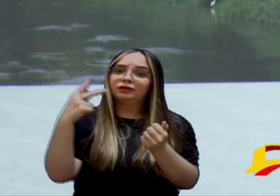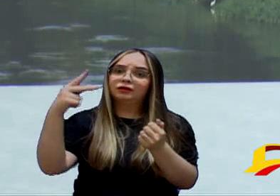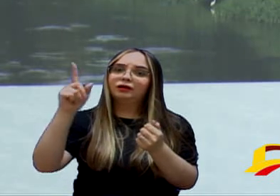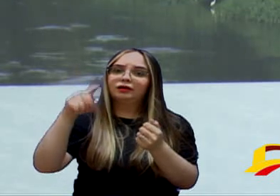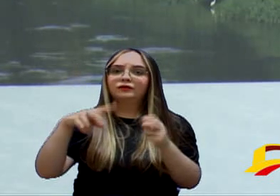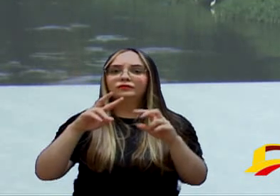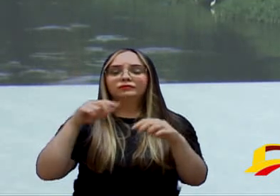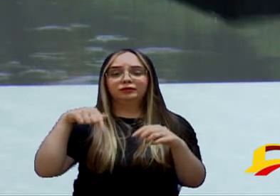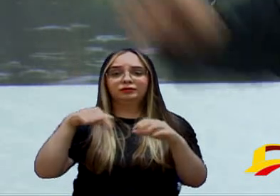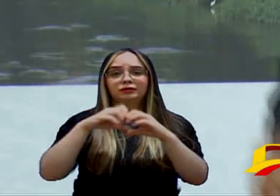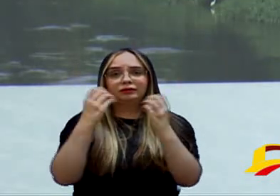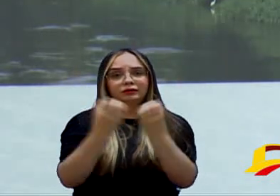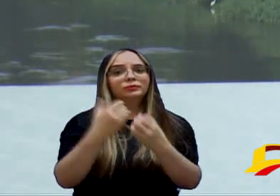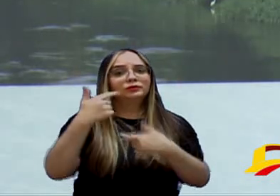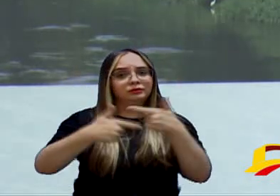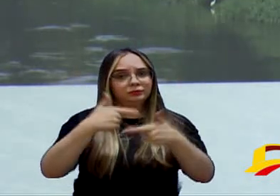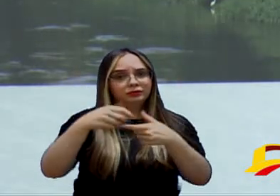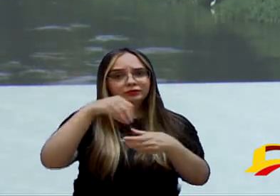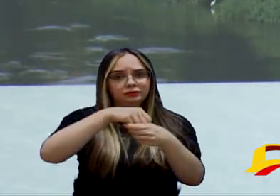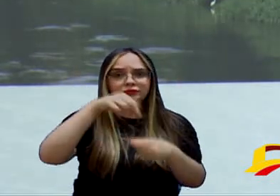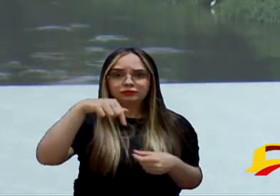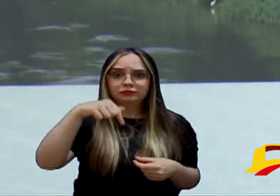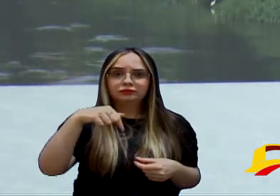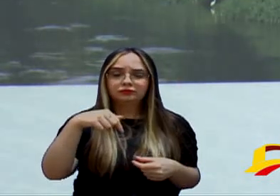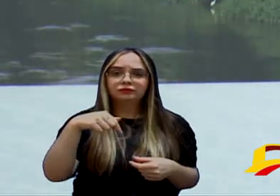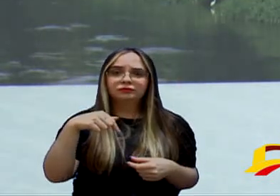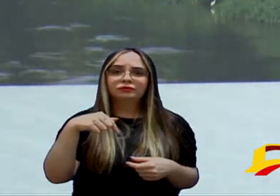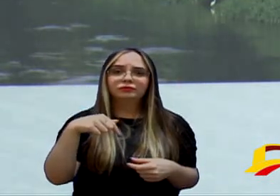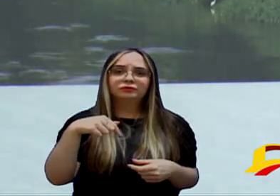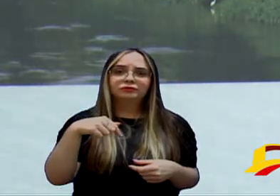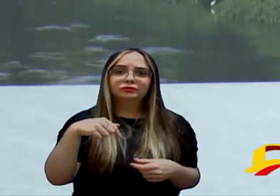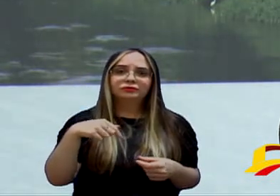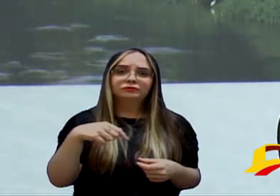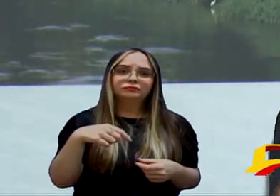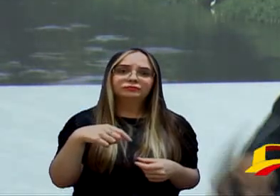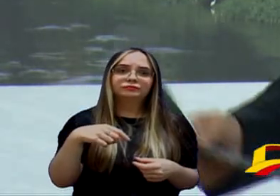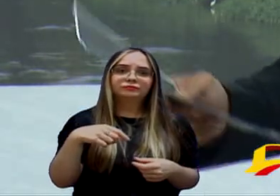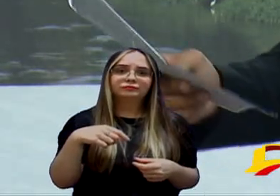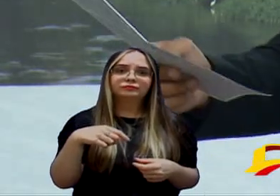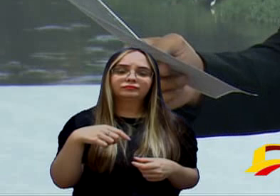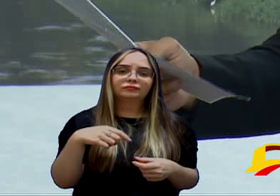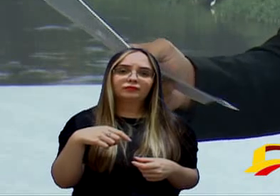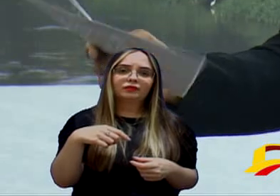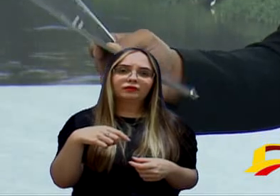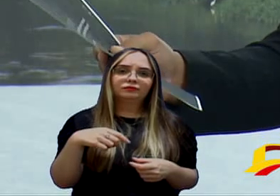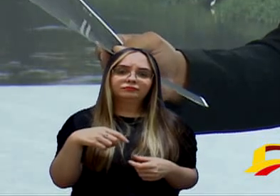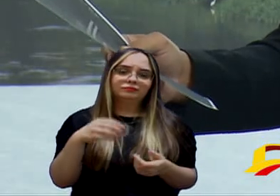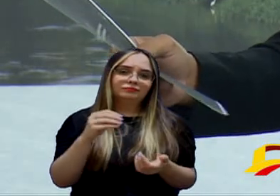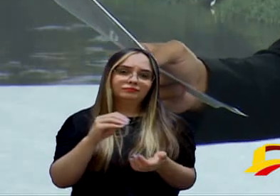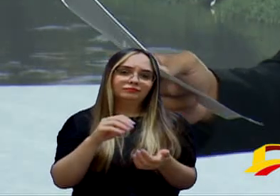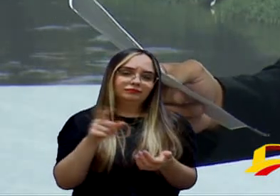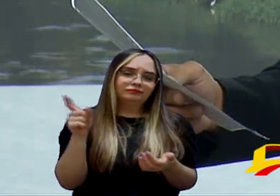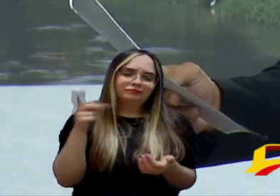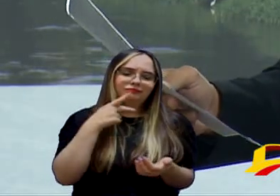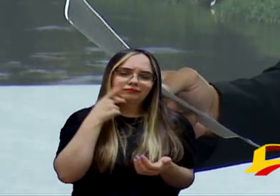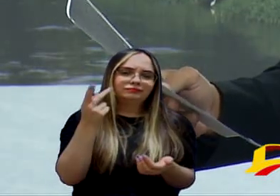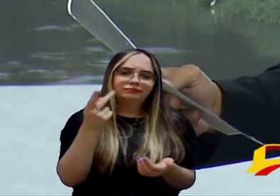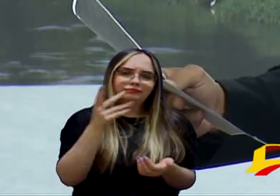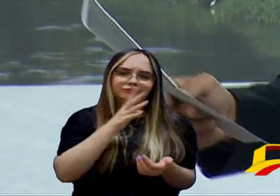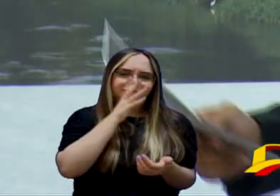tá ela chamou colocou aqui de maneira totalmente